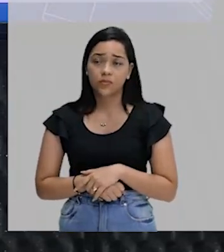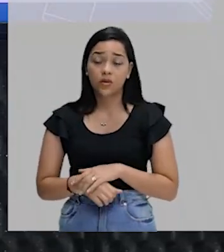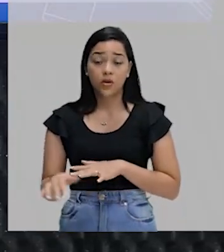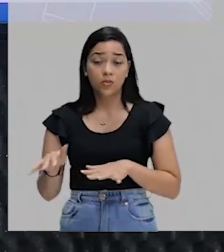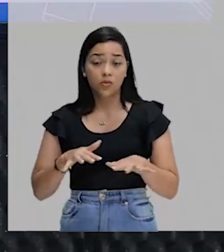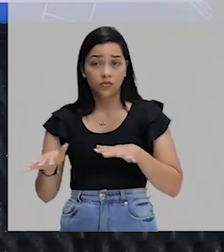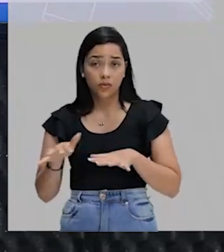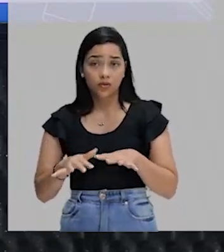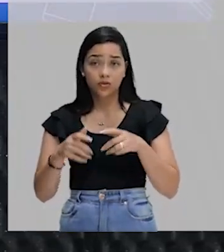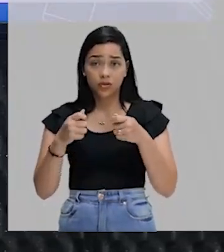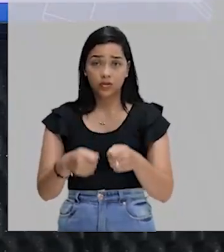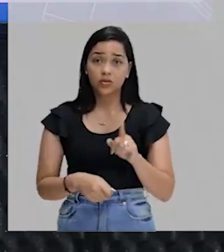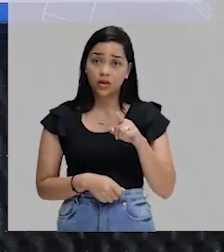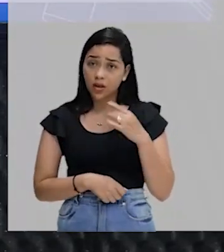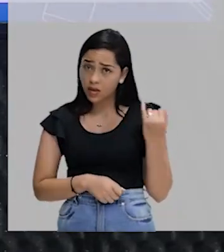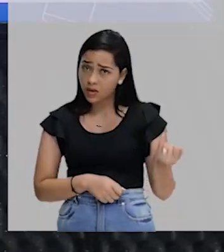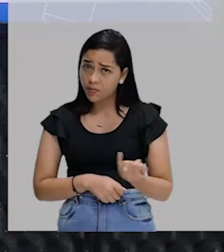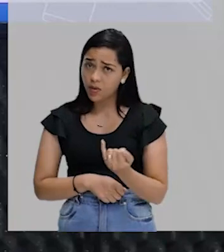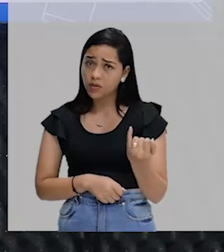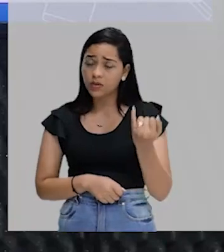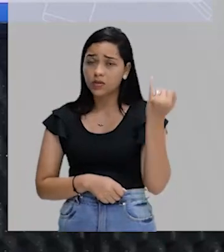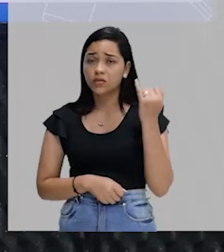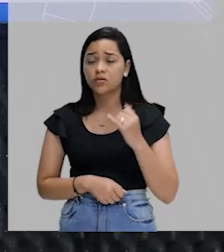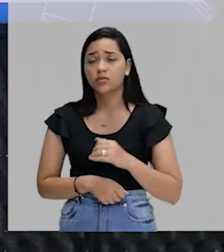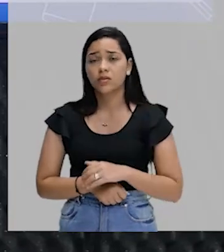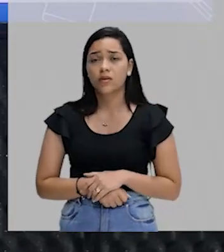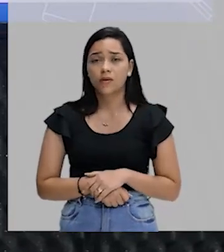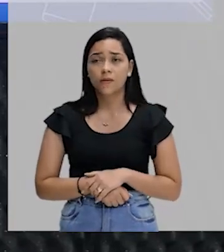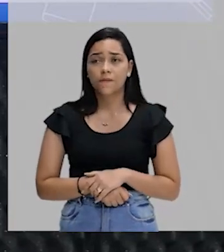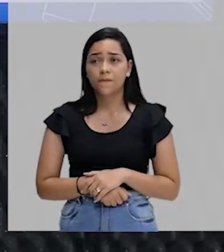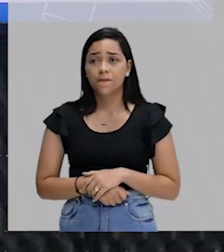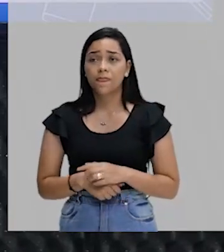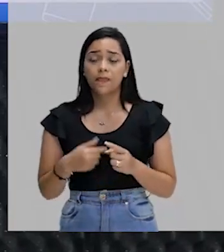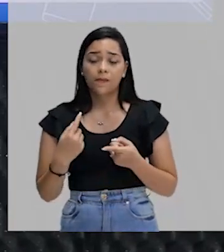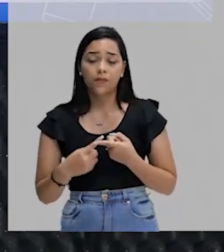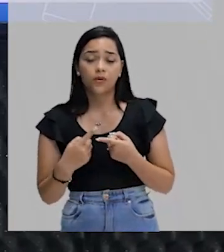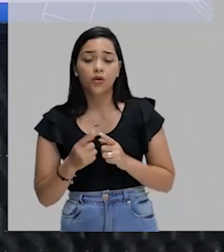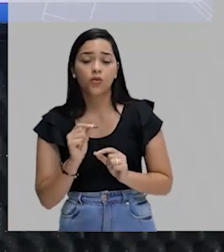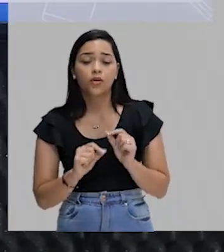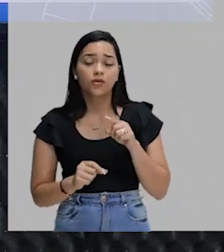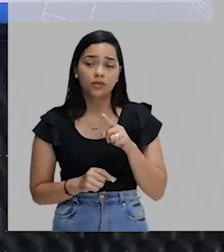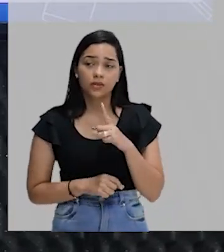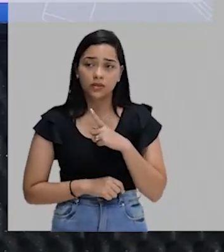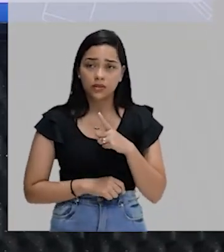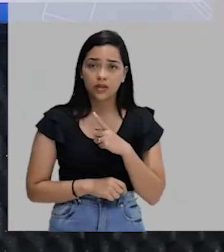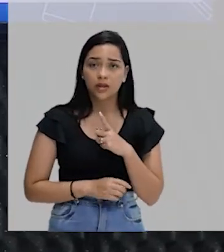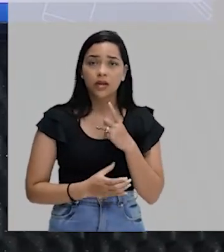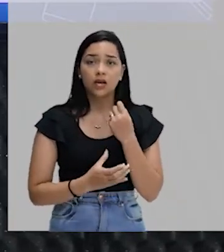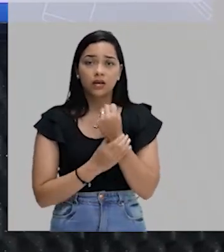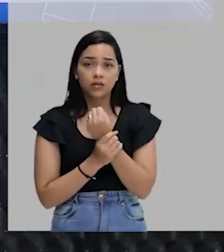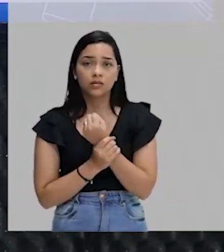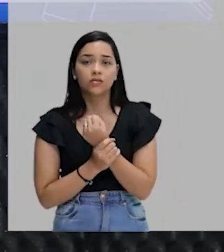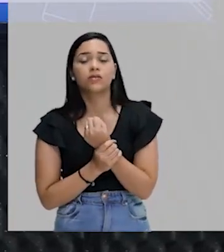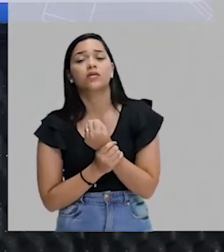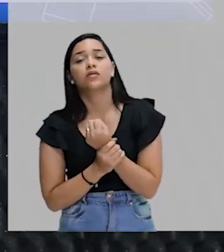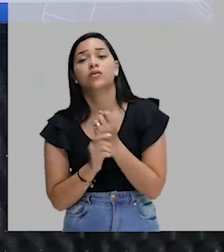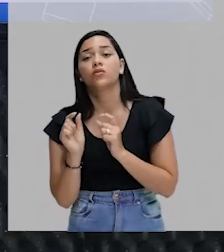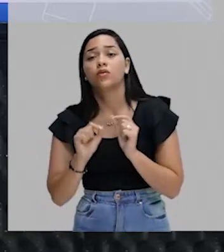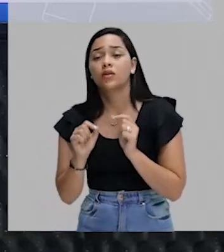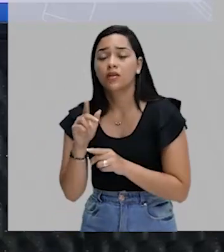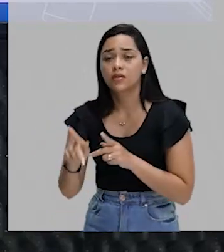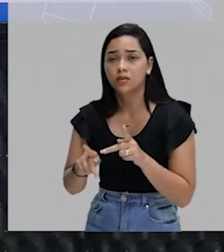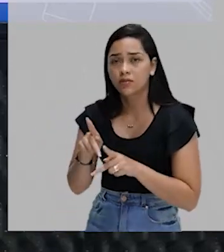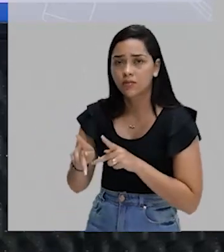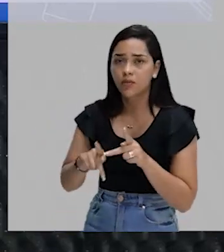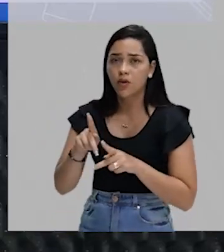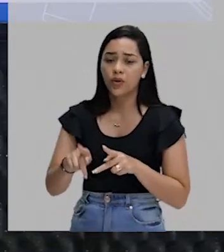Movimentos de resistência que são importantes, até como uma forma de você ter a preservação desses